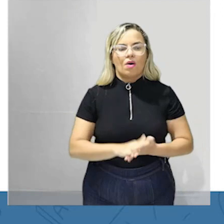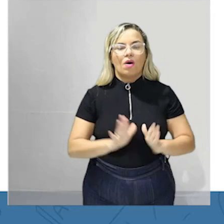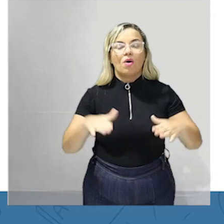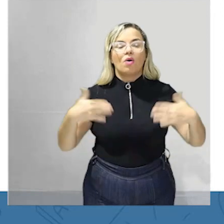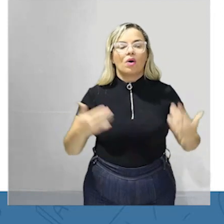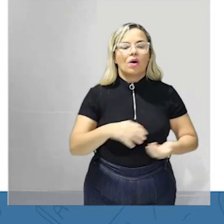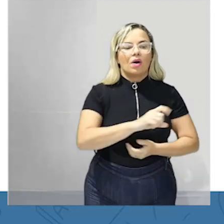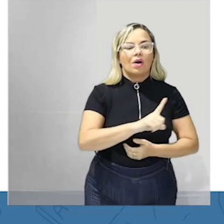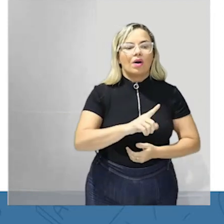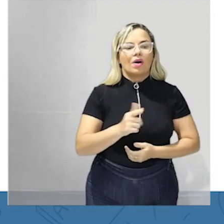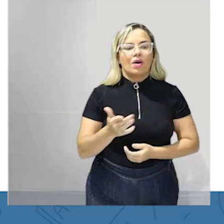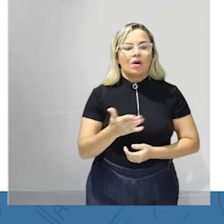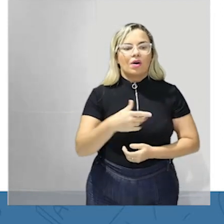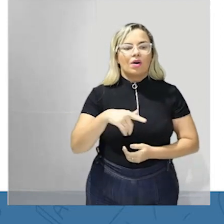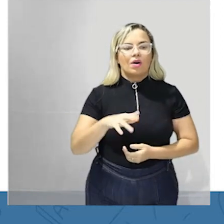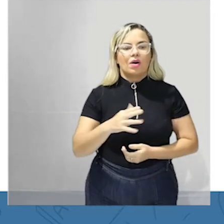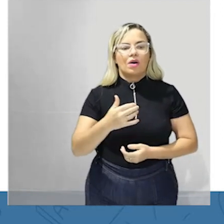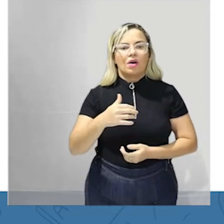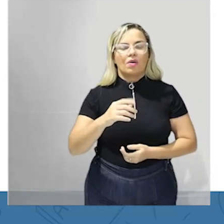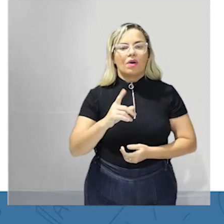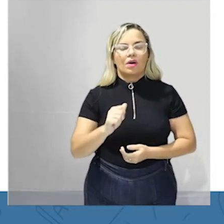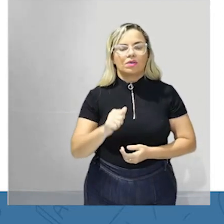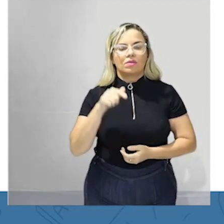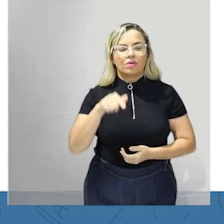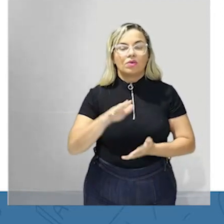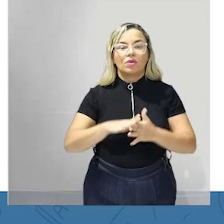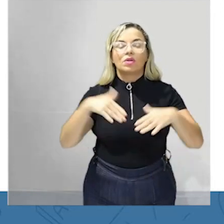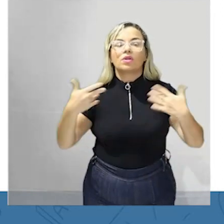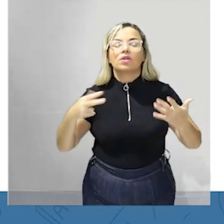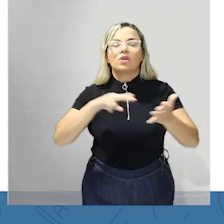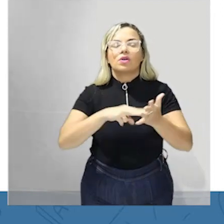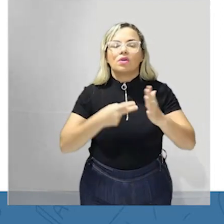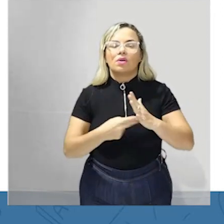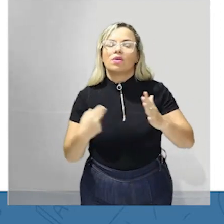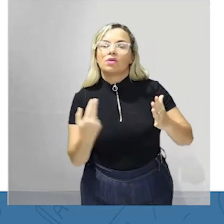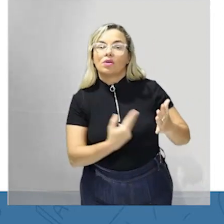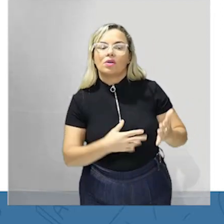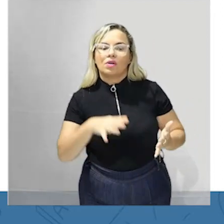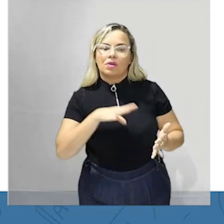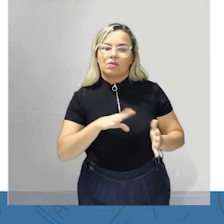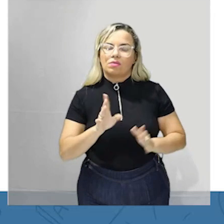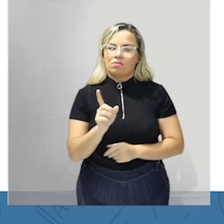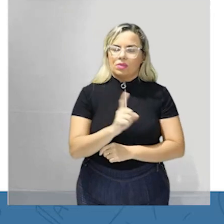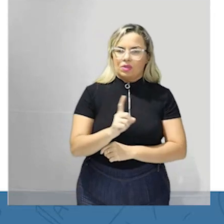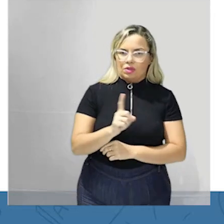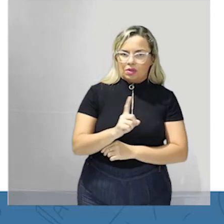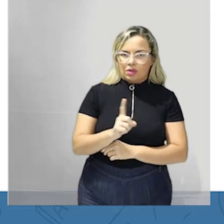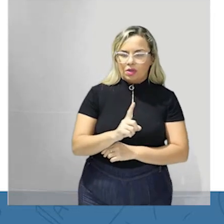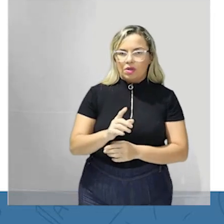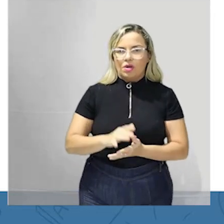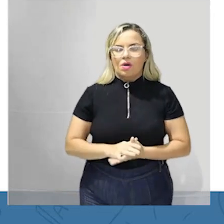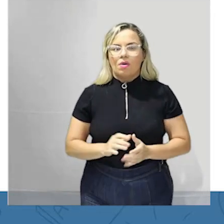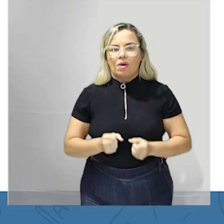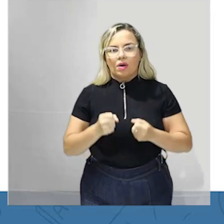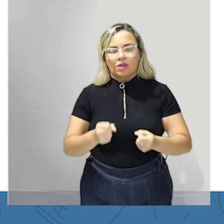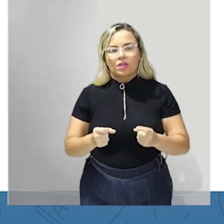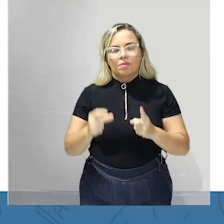aqui. Entendeu? Então, não necessariamente ela é um falso cognato, mas em algumas situações sim, é o caso de